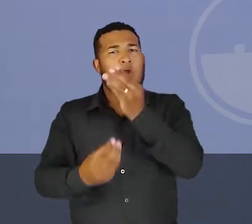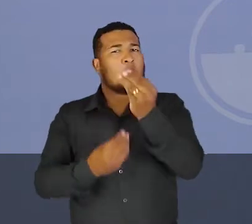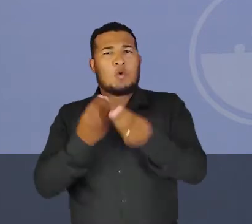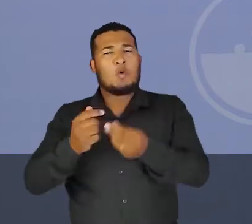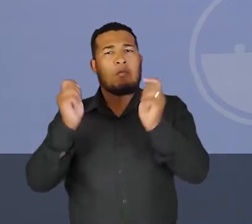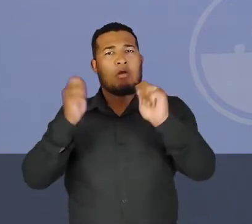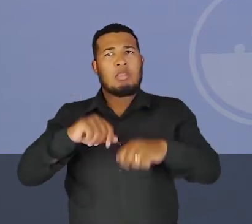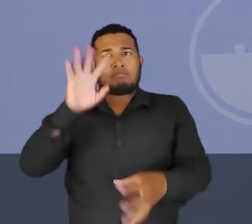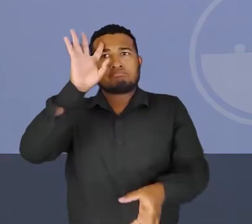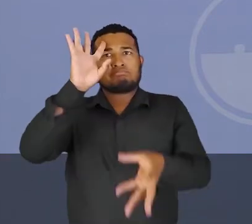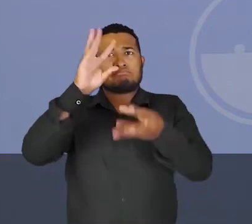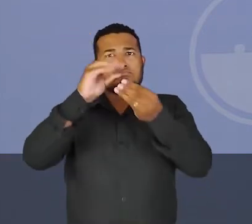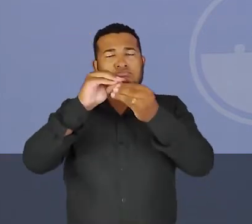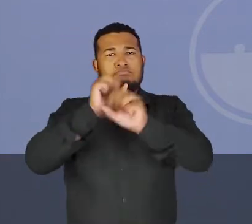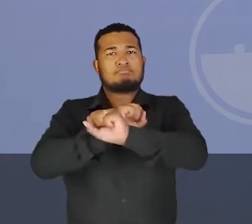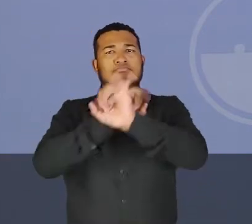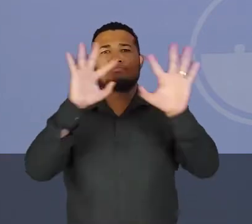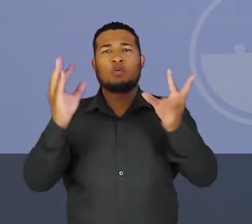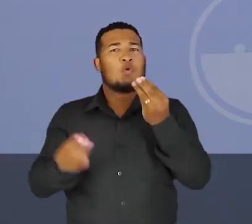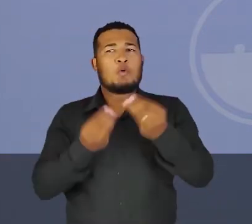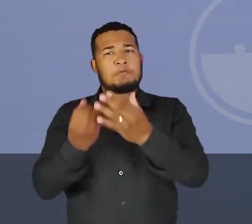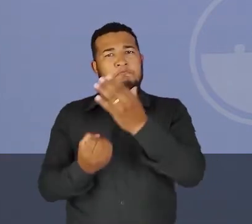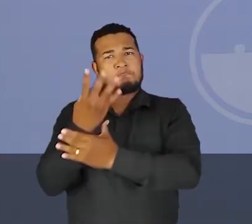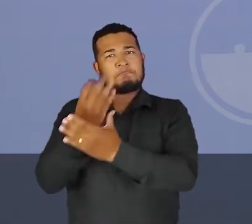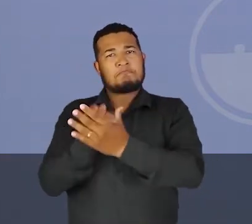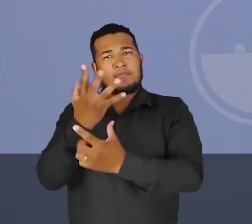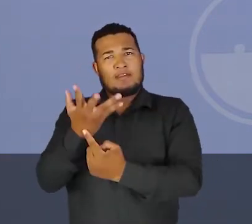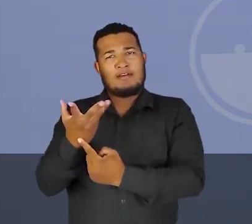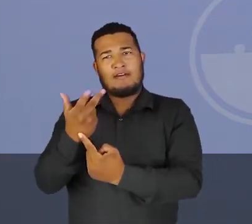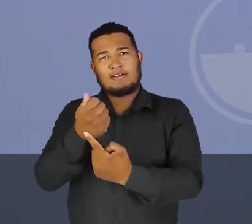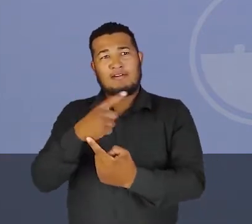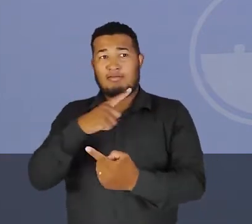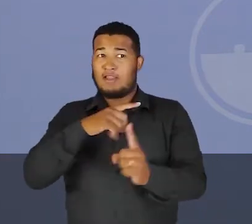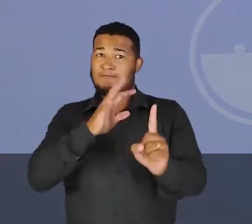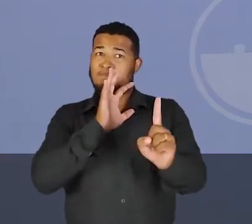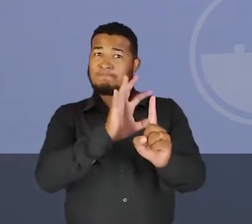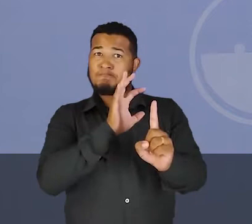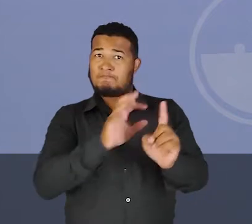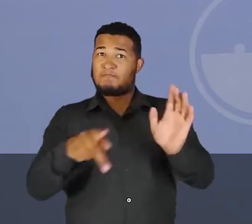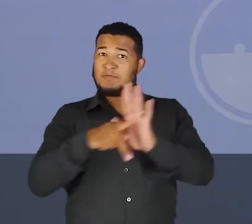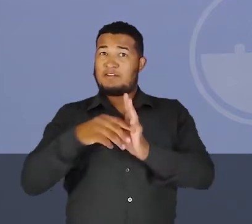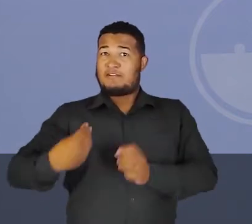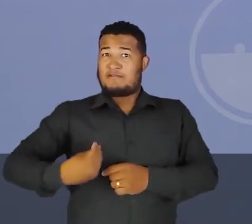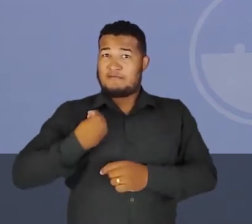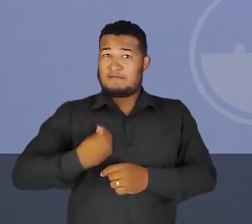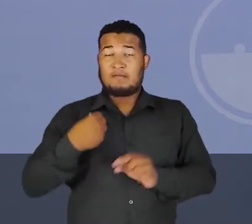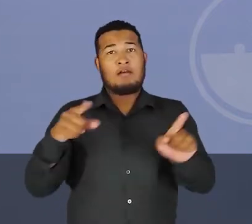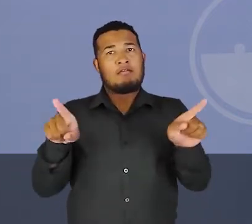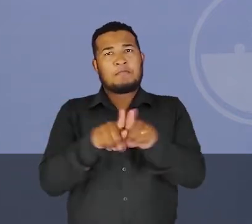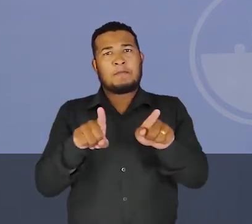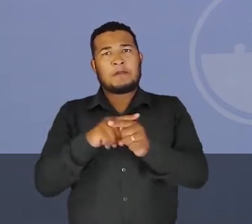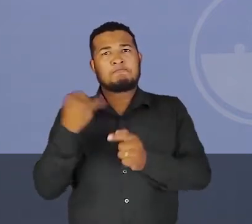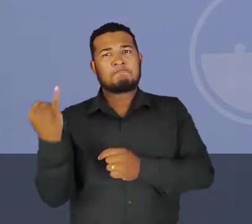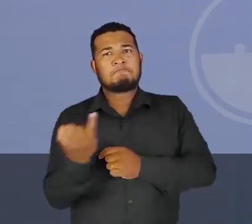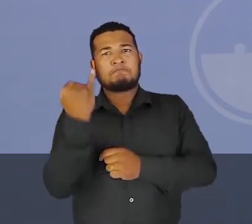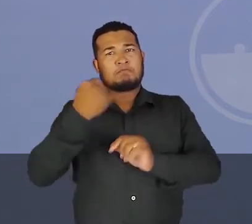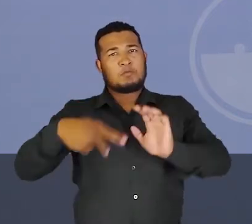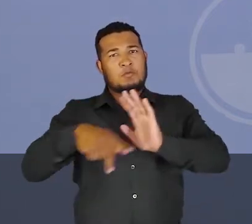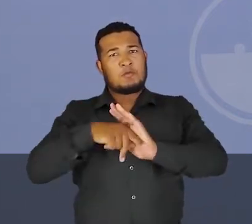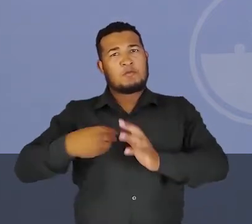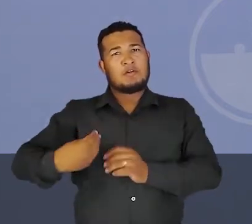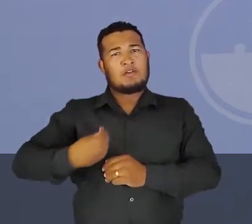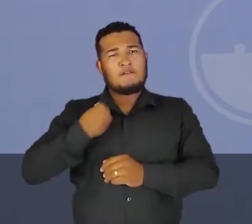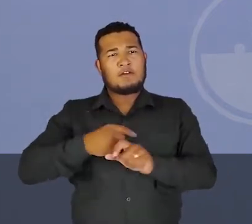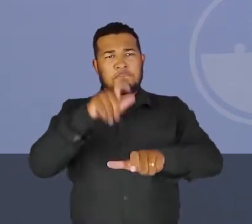como a arte, a produção da arte, ela interfere na vida, como ela é importante para o desenrolar da vida, do ser